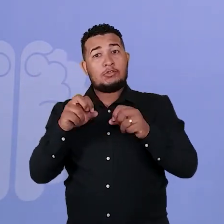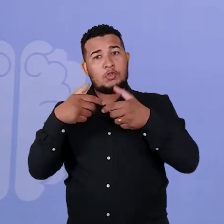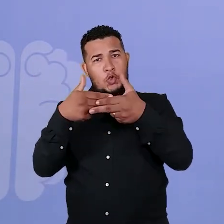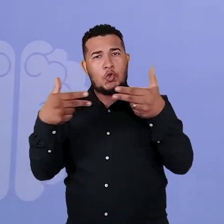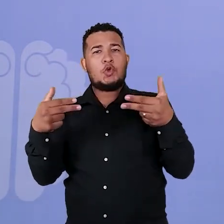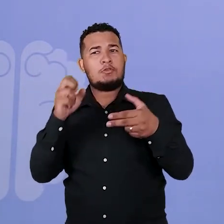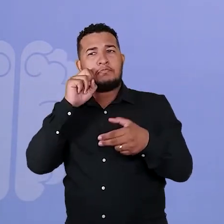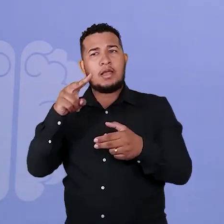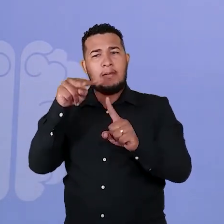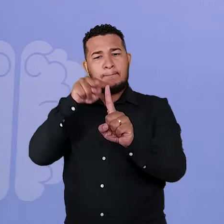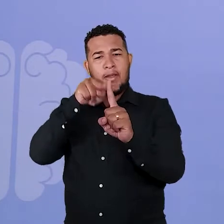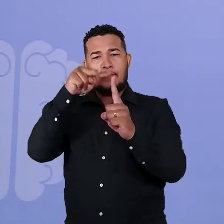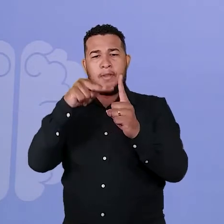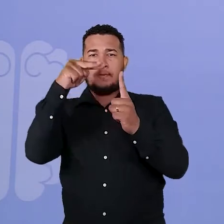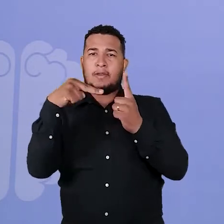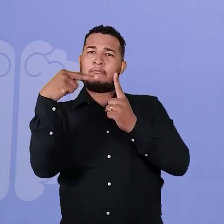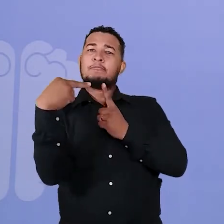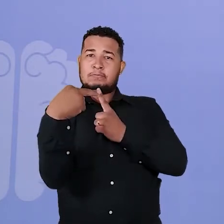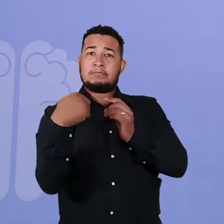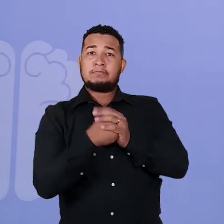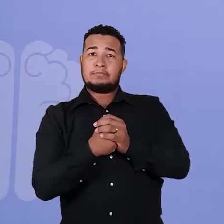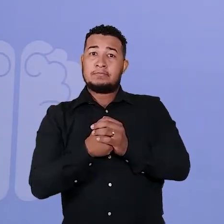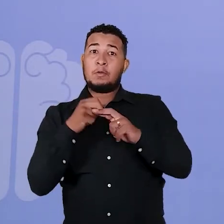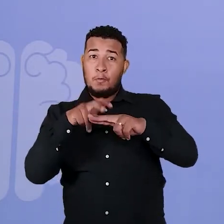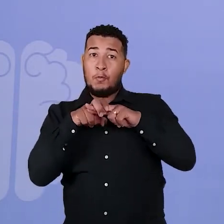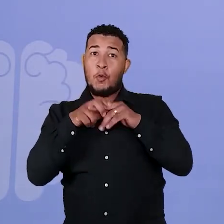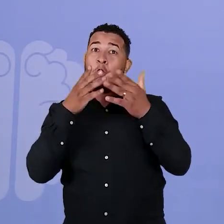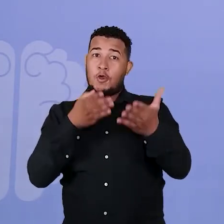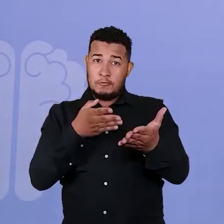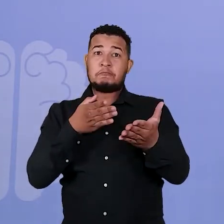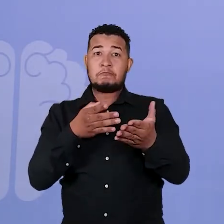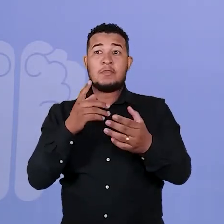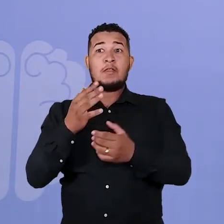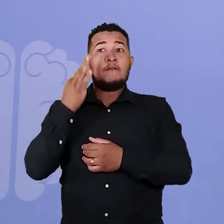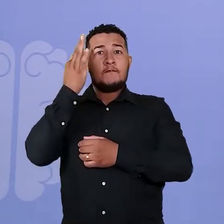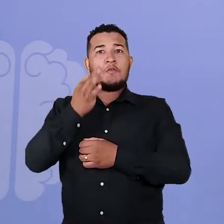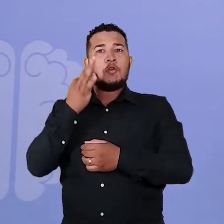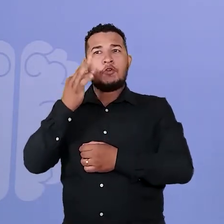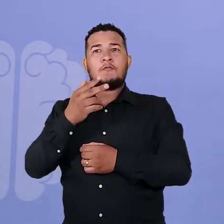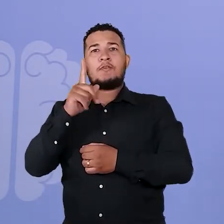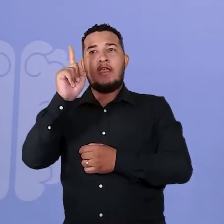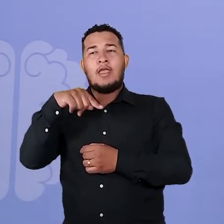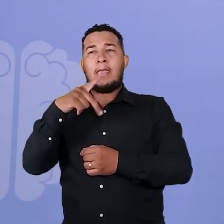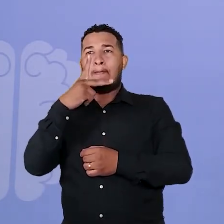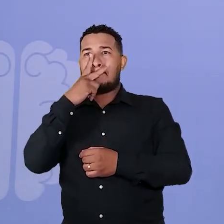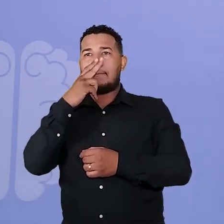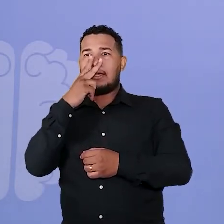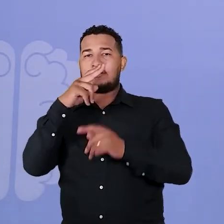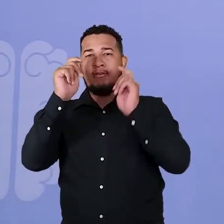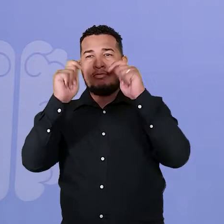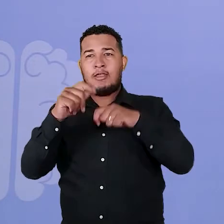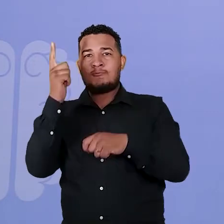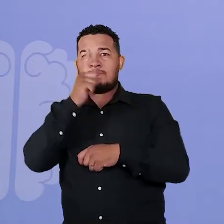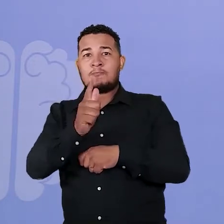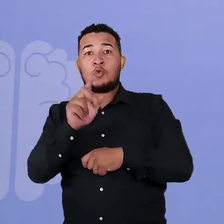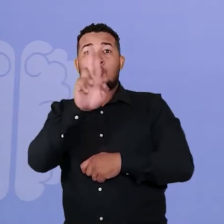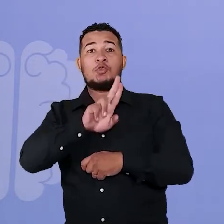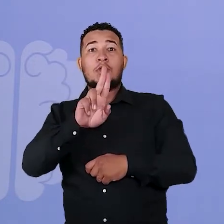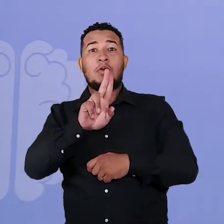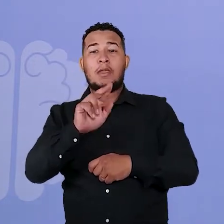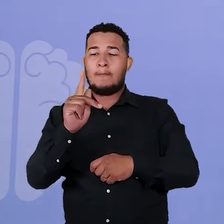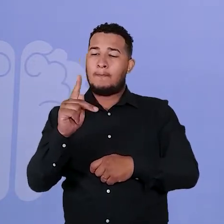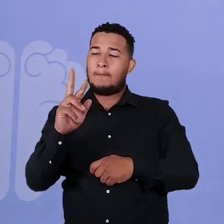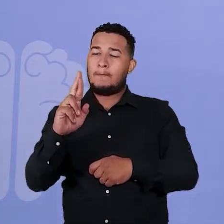as coisas sobre novas perspectivas. E nesse sentido, a filosofia opera através